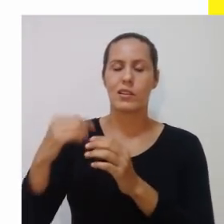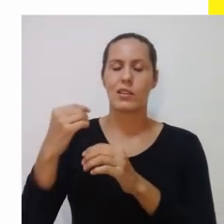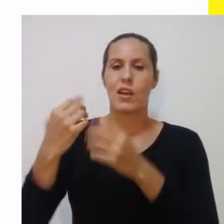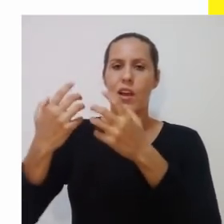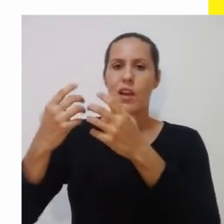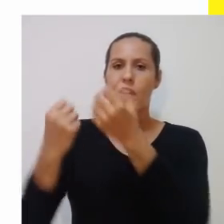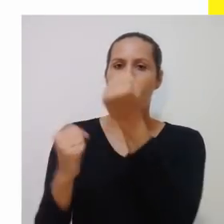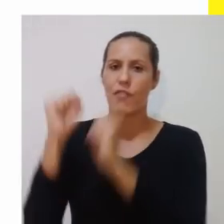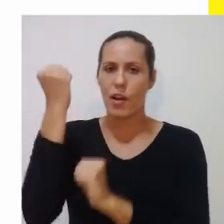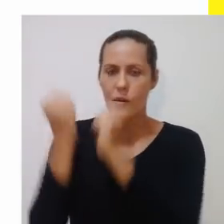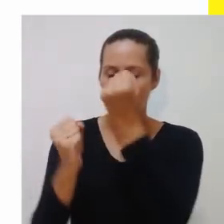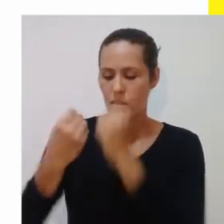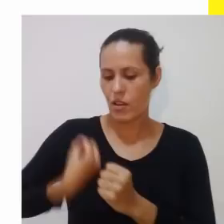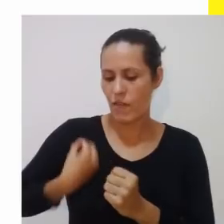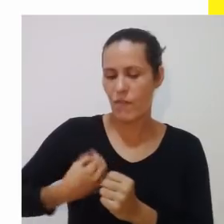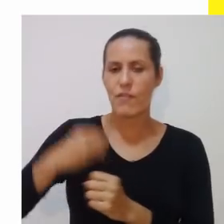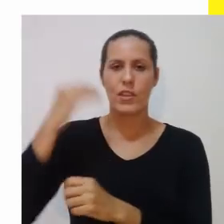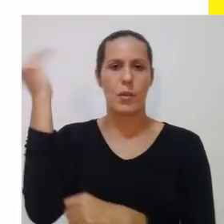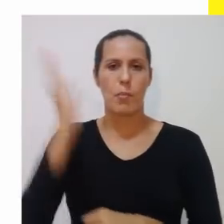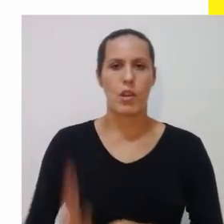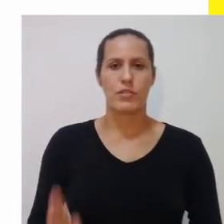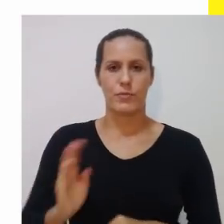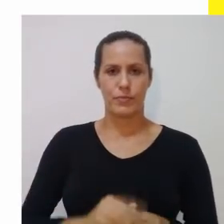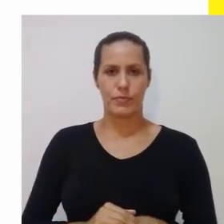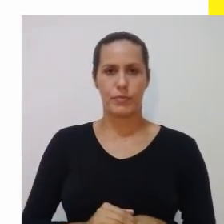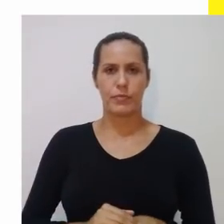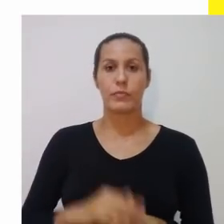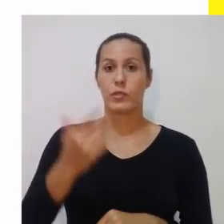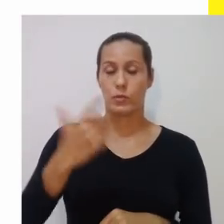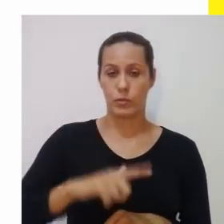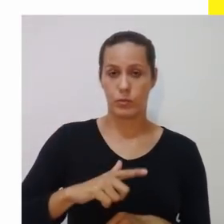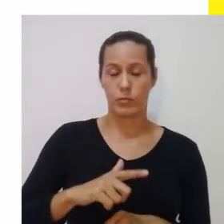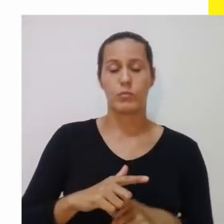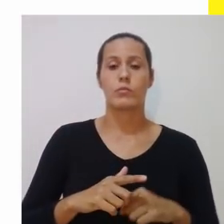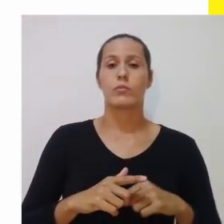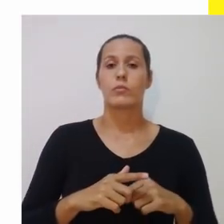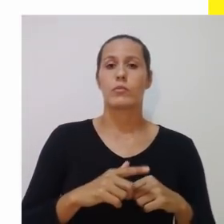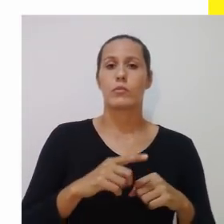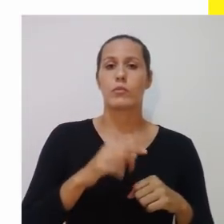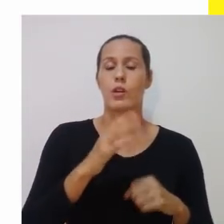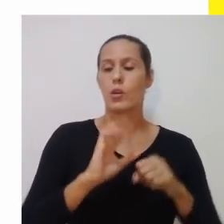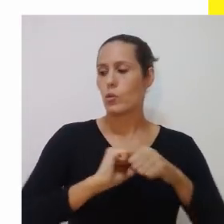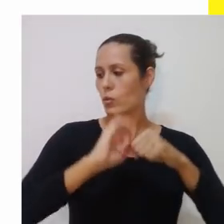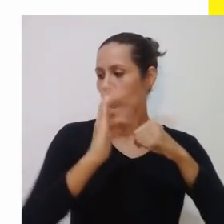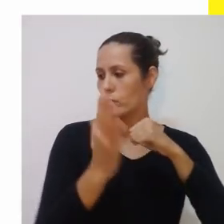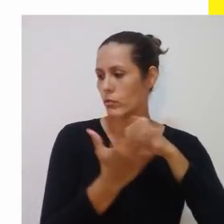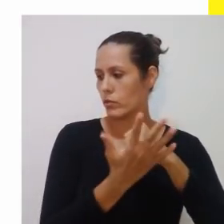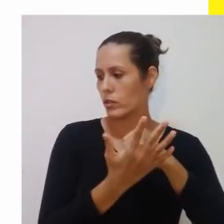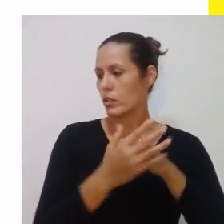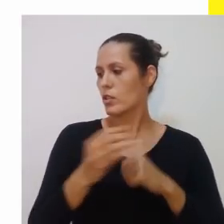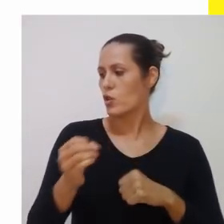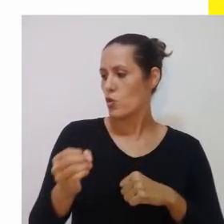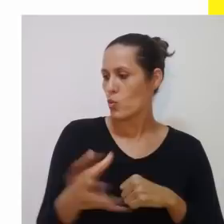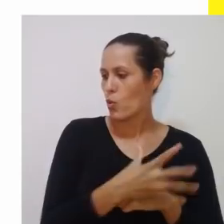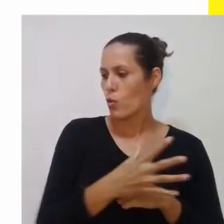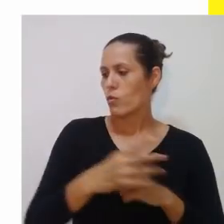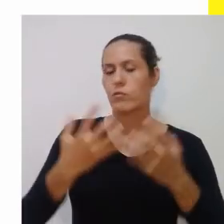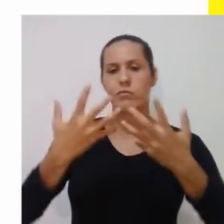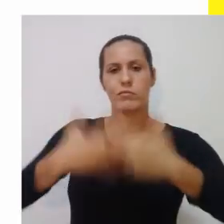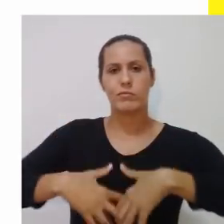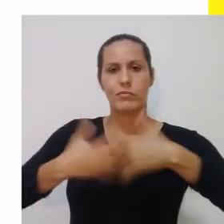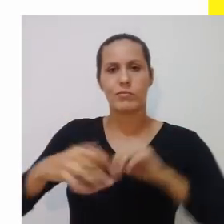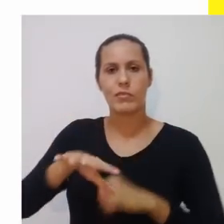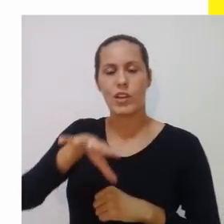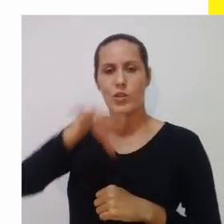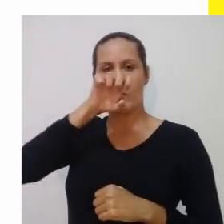Brasil. Vou ler de novo a parte principal. Novo respirador artificial passa a ser desenvolvido